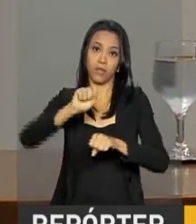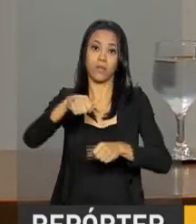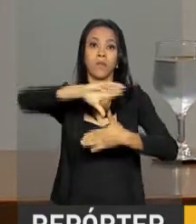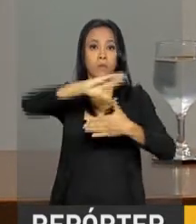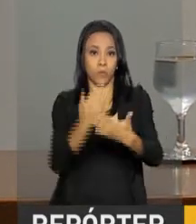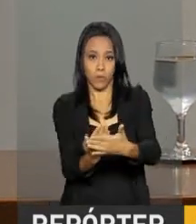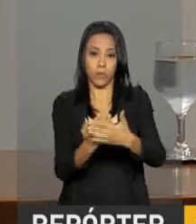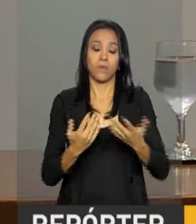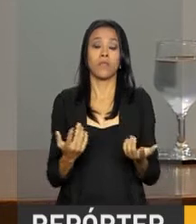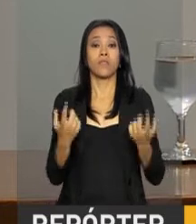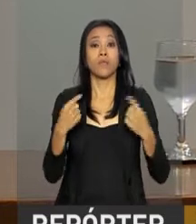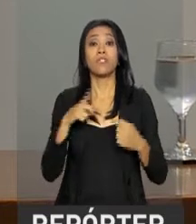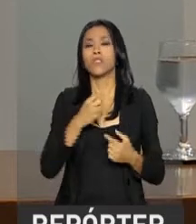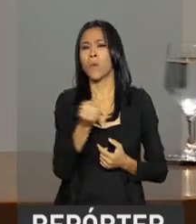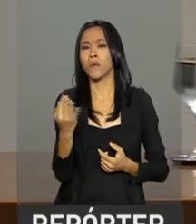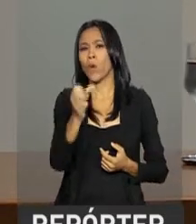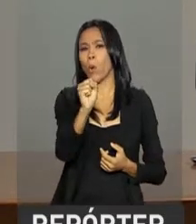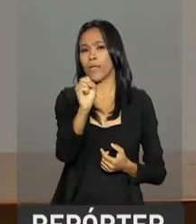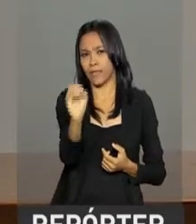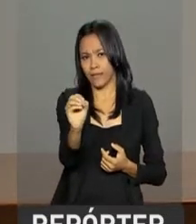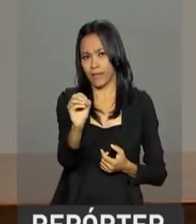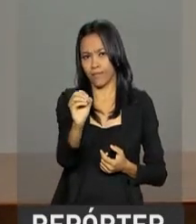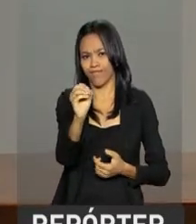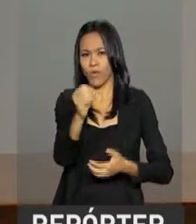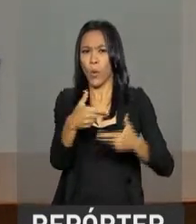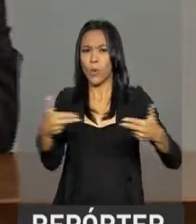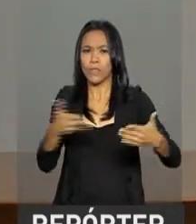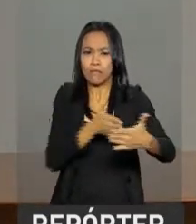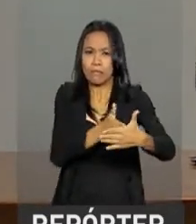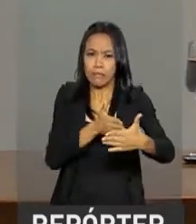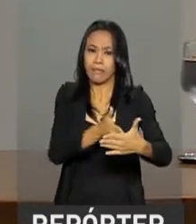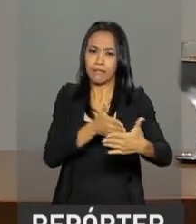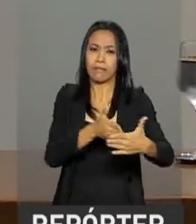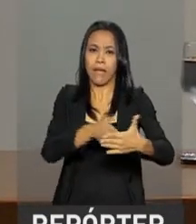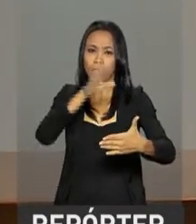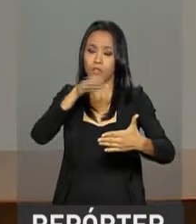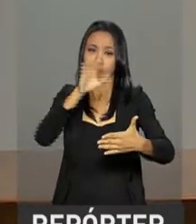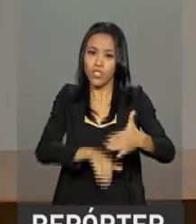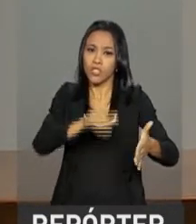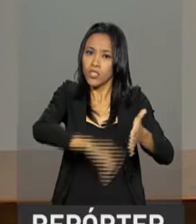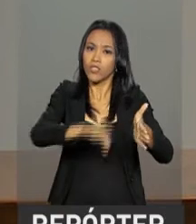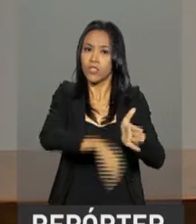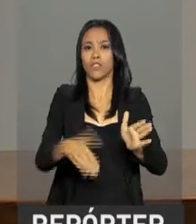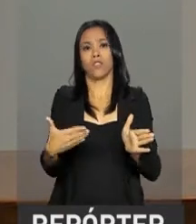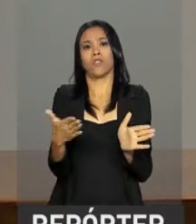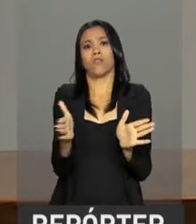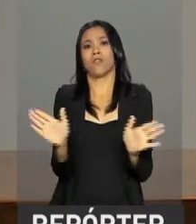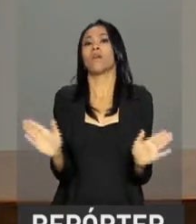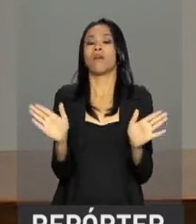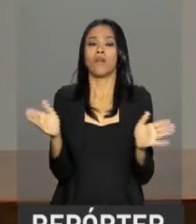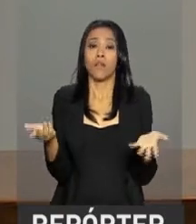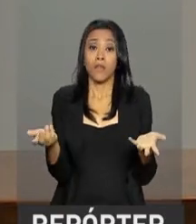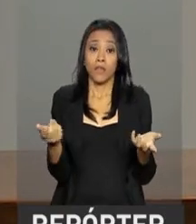80 barreiras que foram identificados no início dos processos e das